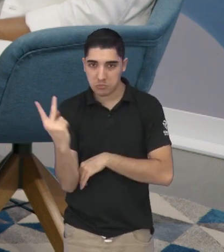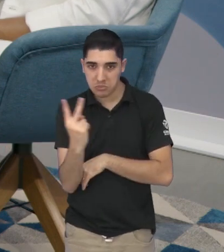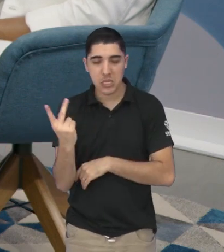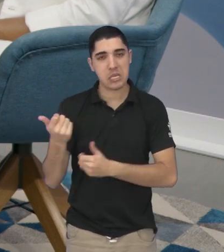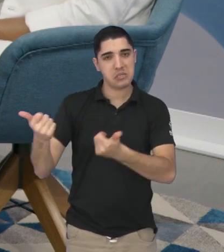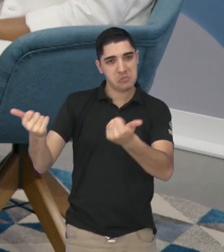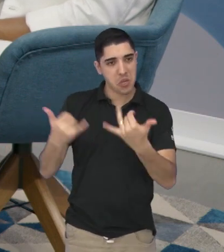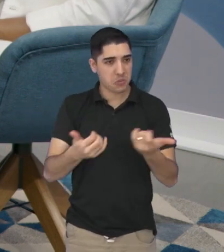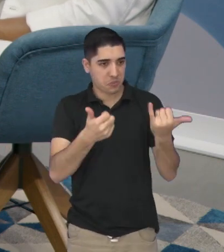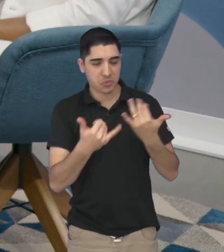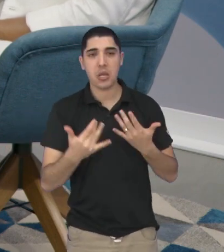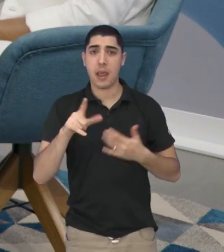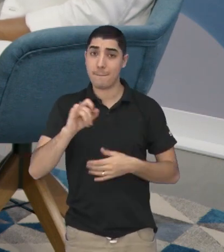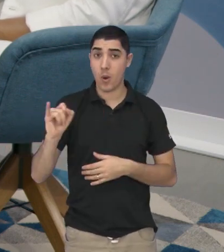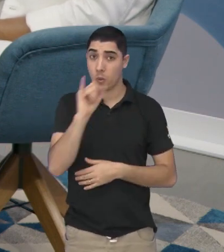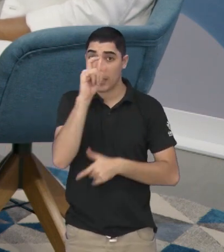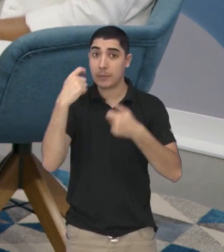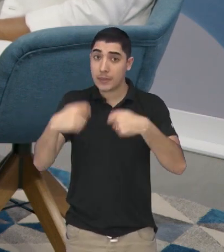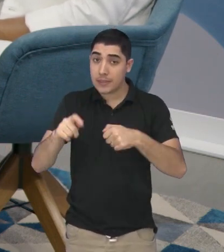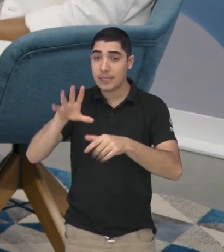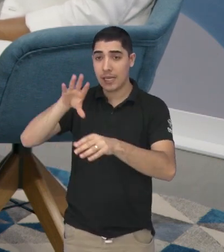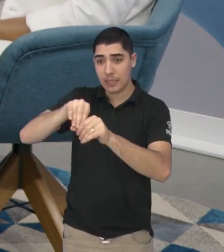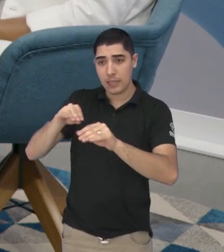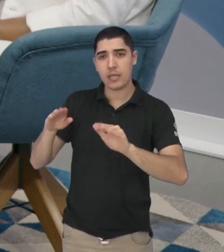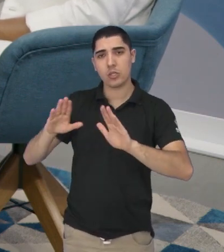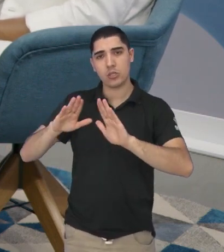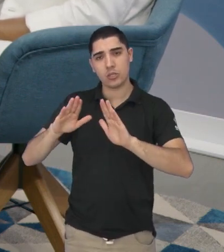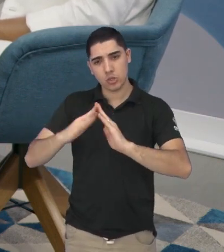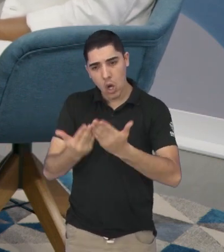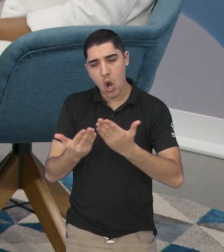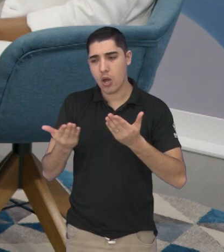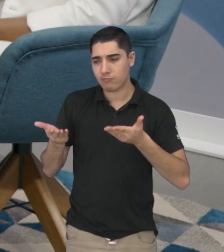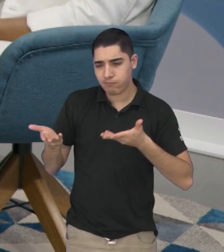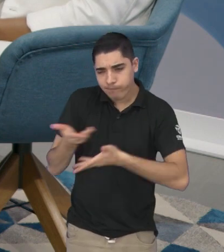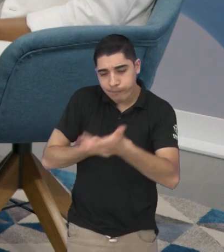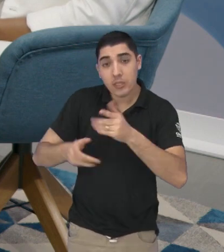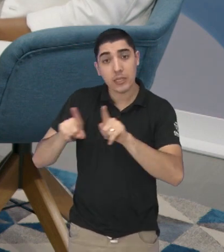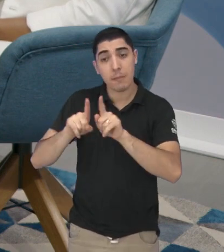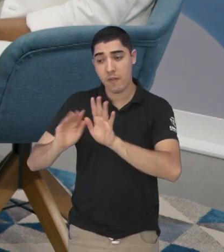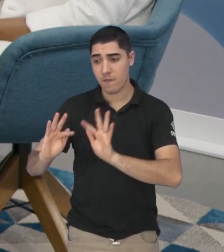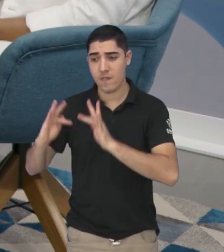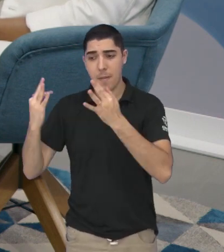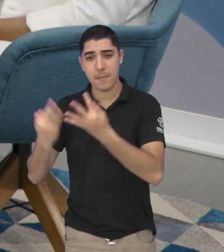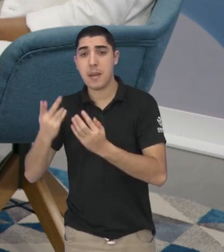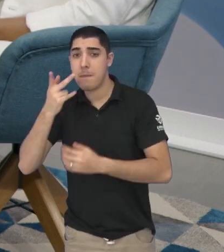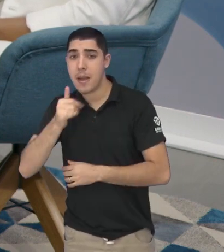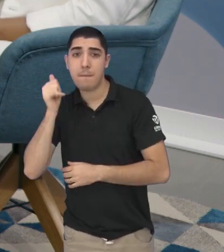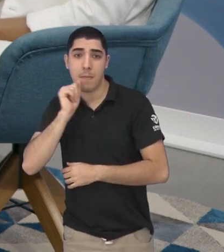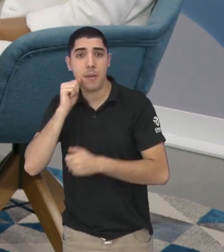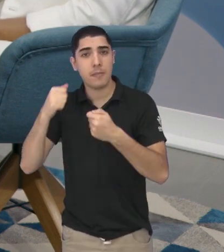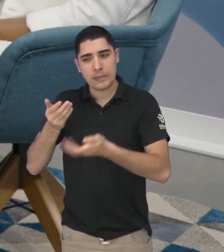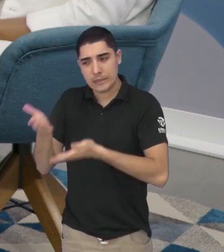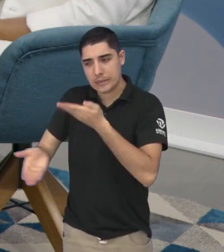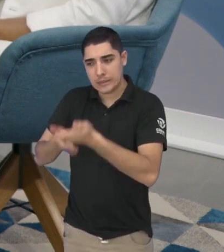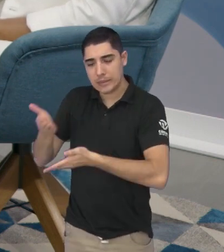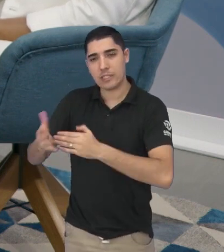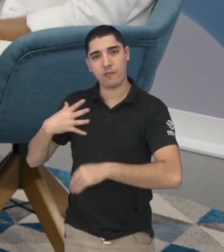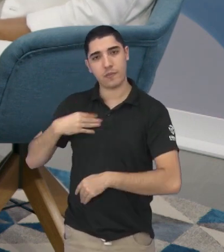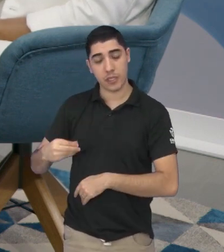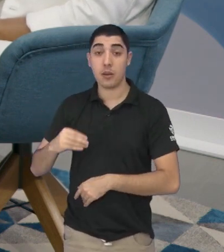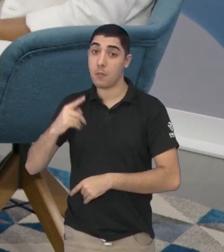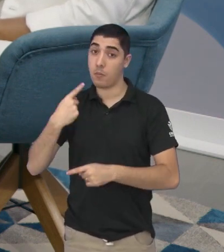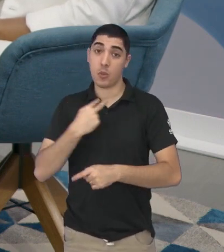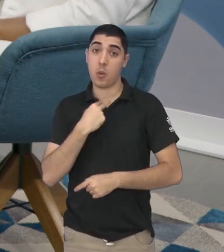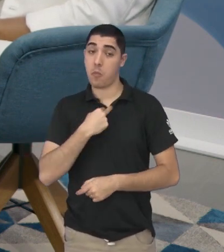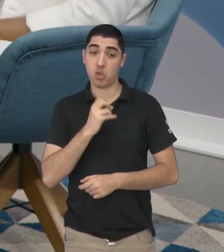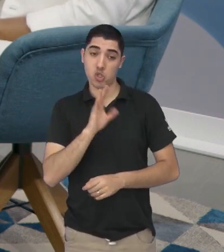nessa tecla, falaram que é importante ter uma base, ter esse diálogo aberto mesmo dos pais com os filhos, até porque não é escola sozinha, né?